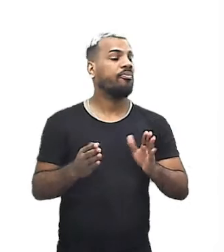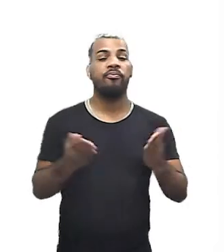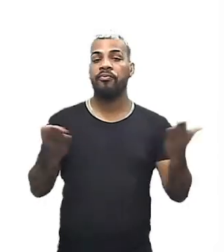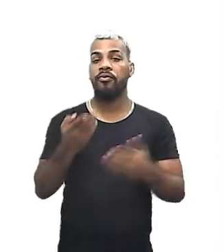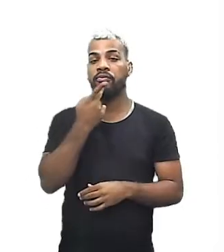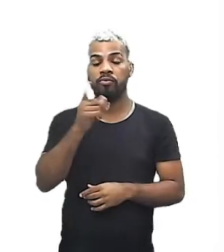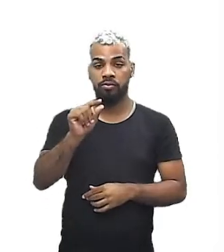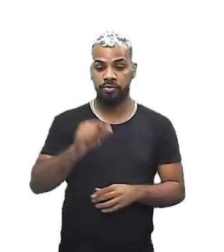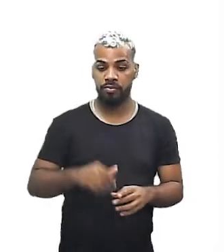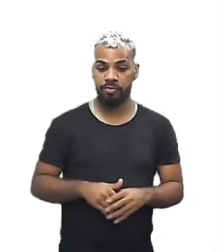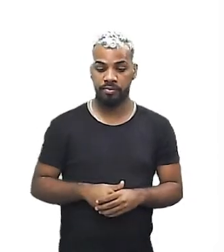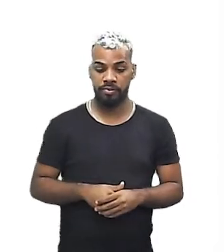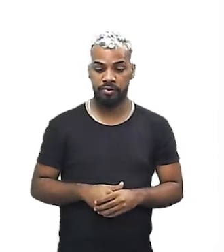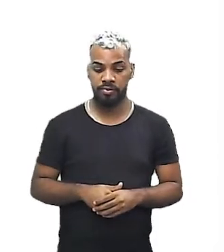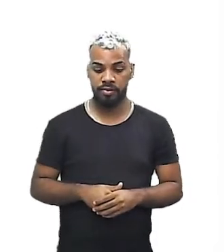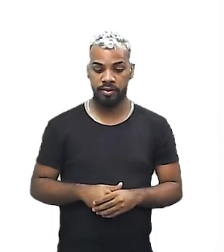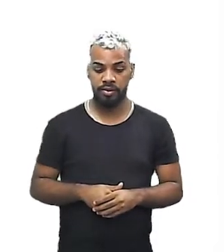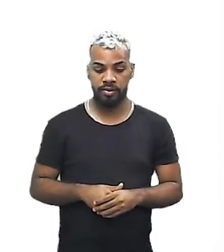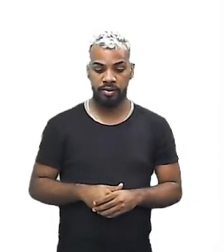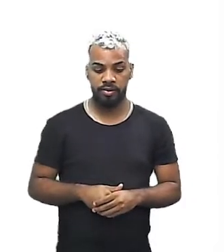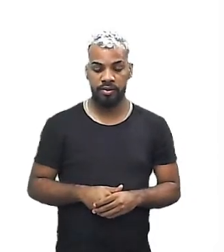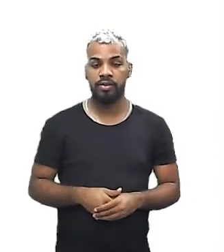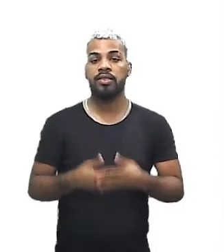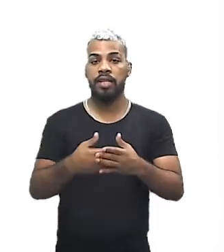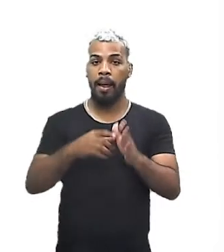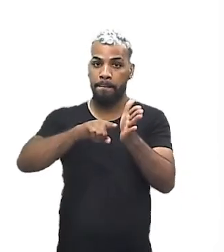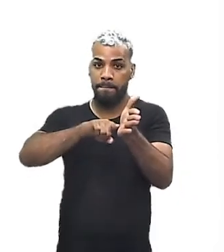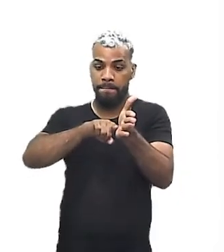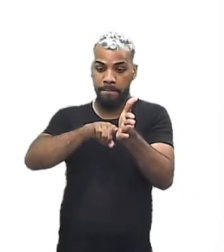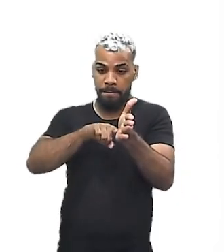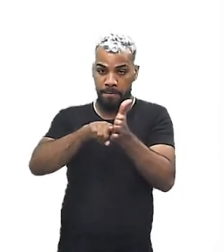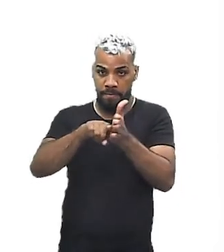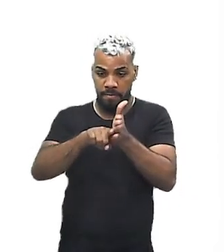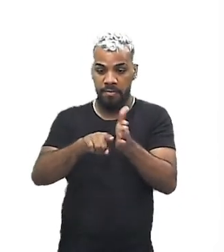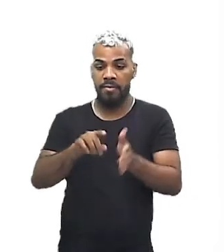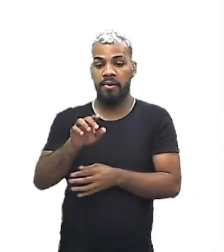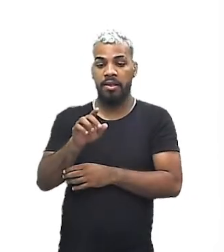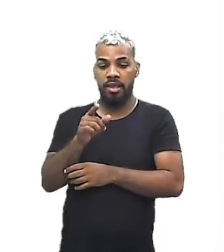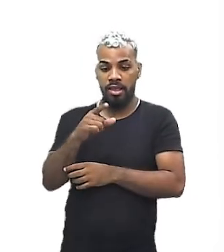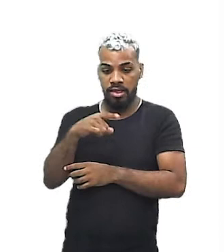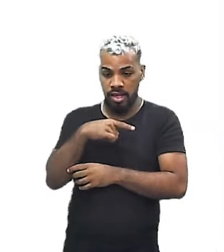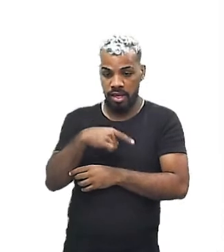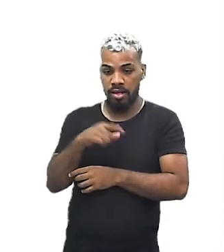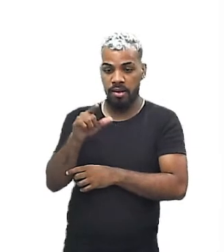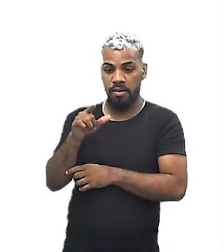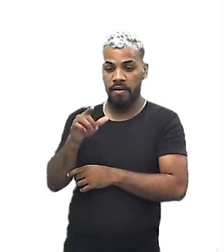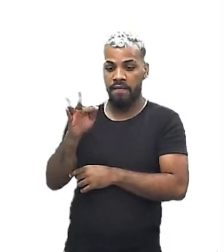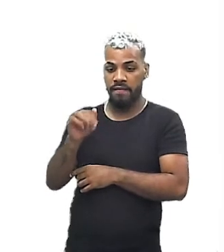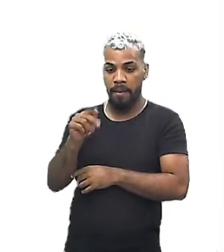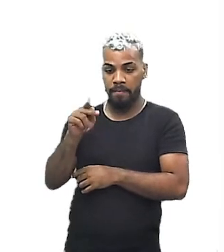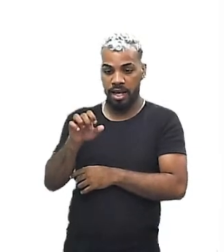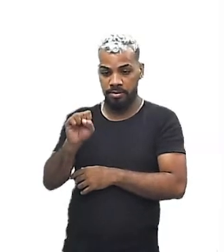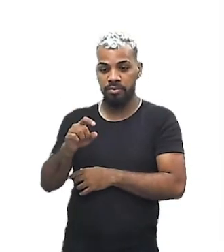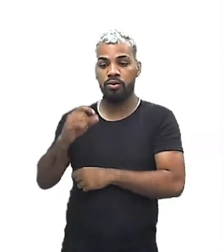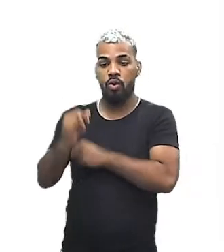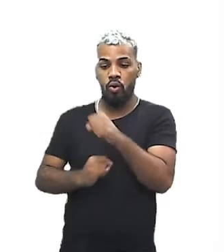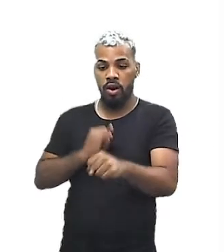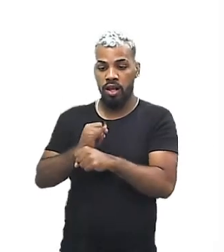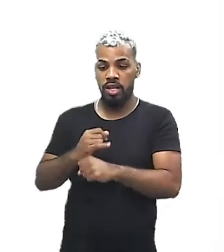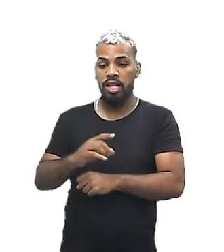assim a revista pesquisa Fapesp eles são online de